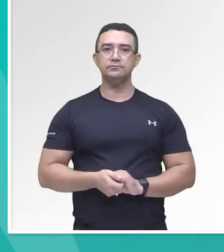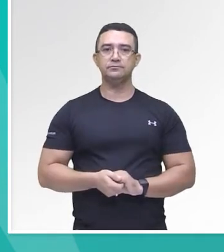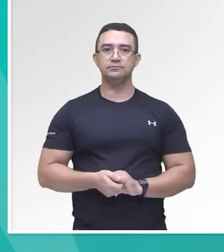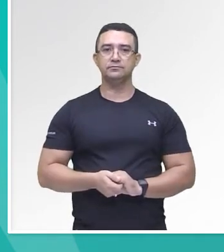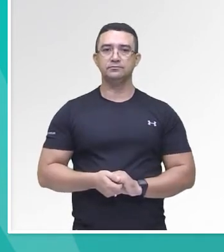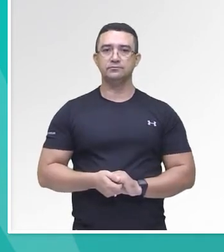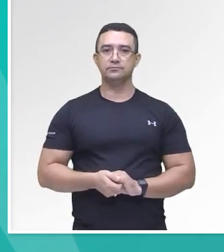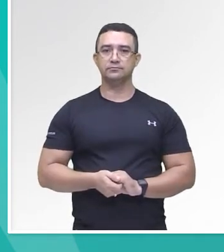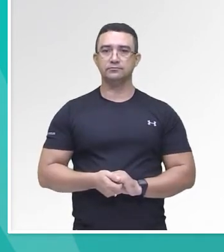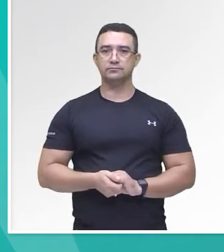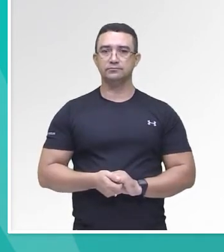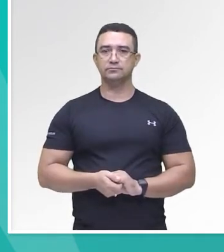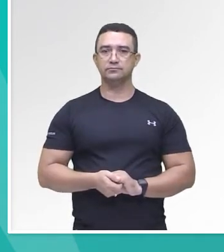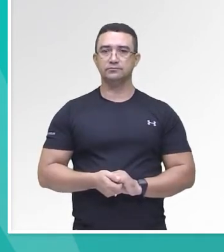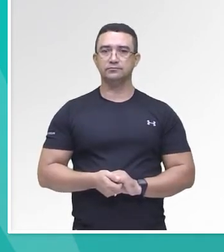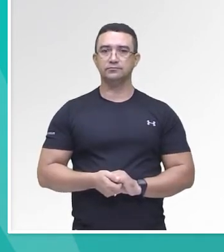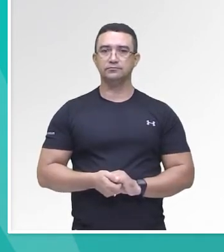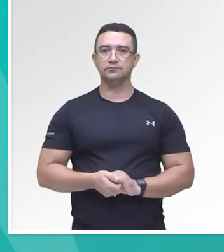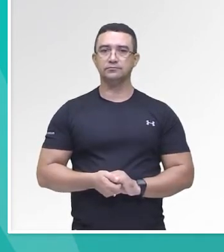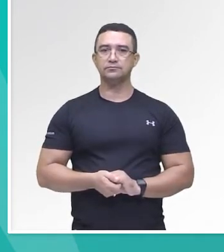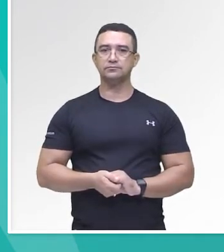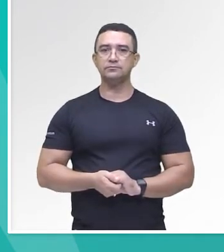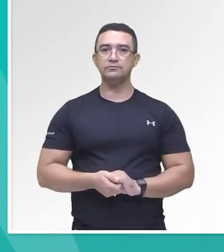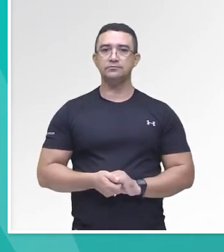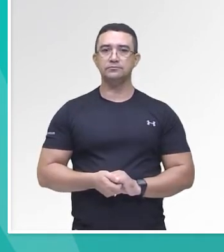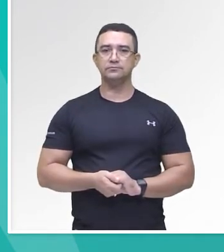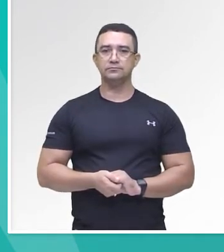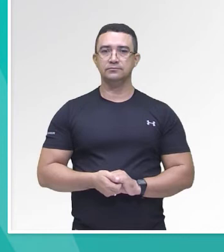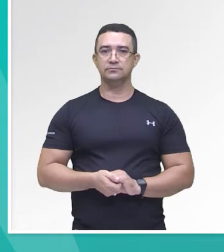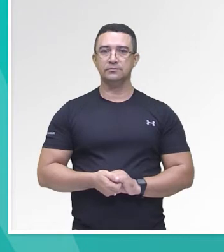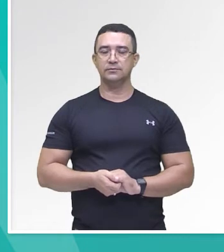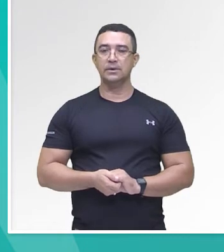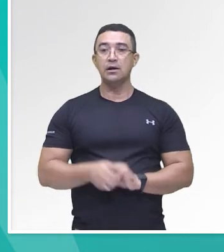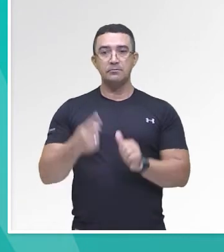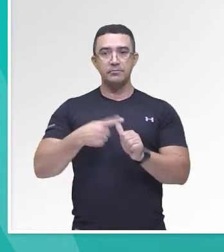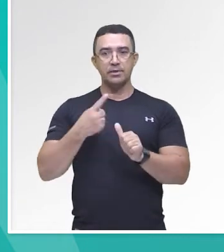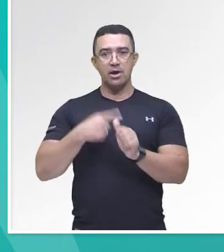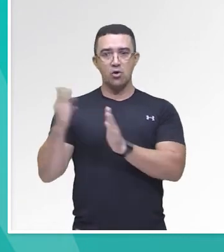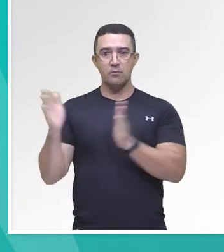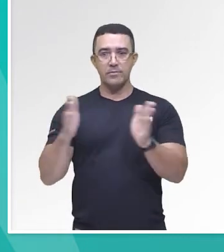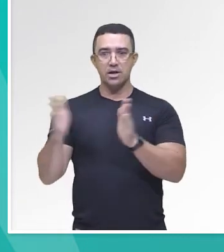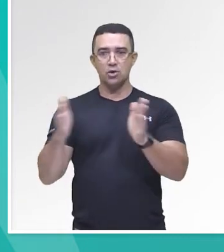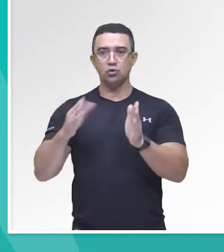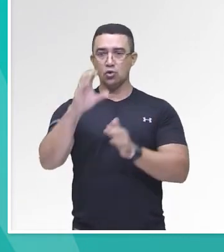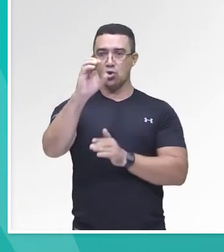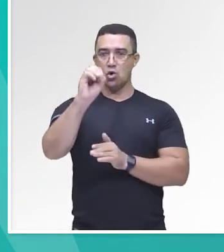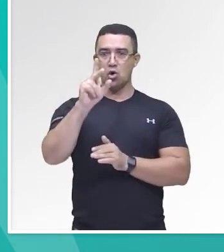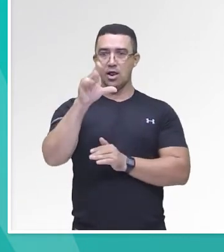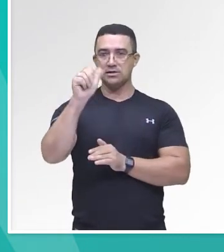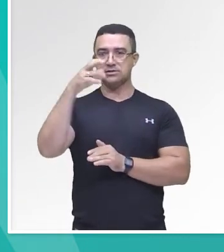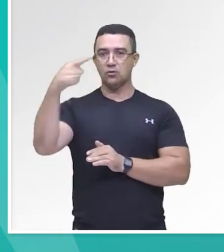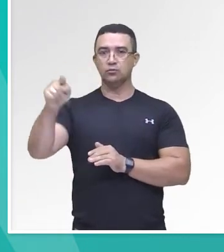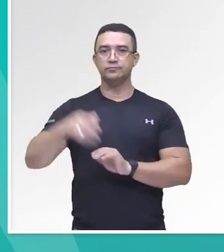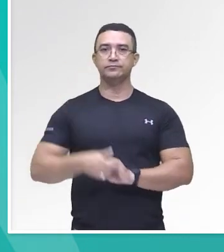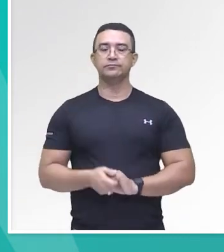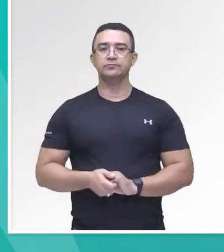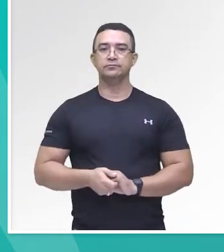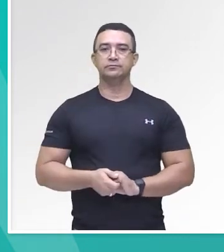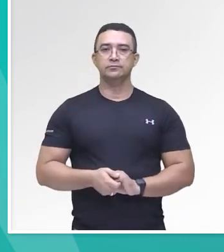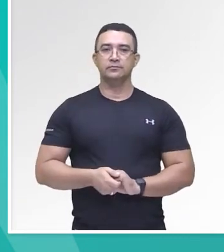Técnico-Científica do século XX inaugurou a Era da Informação. Primeira oração. Segunda